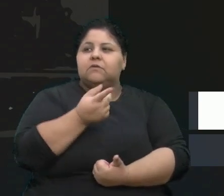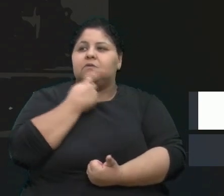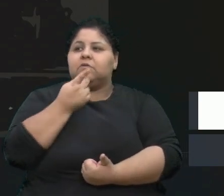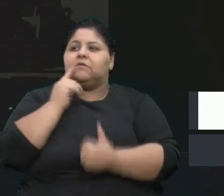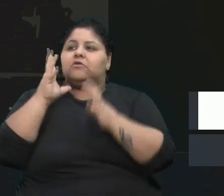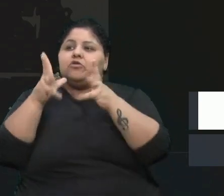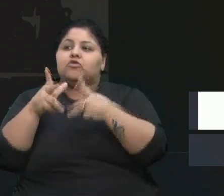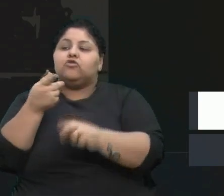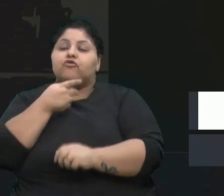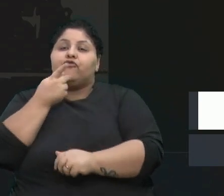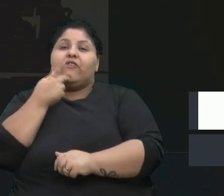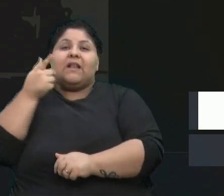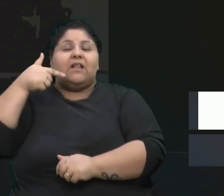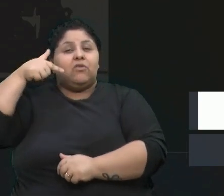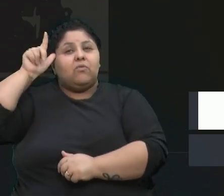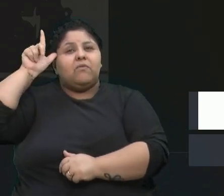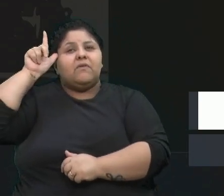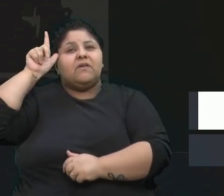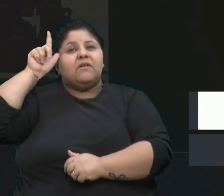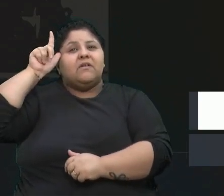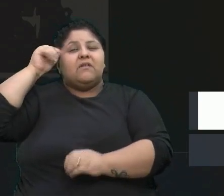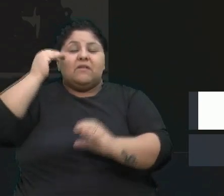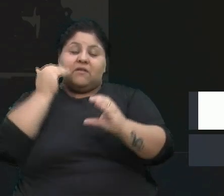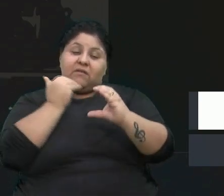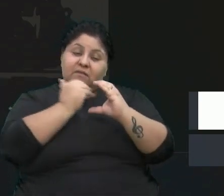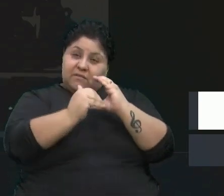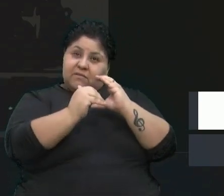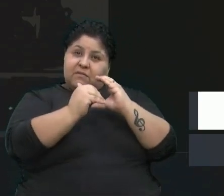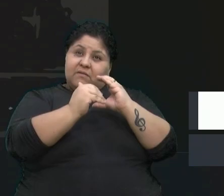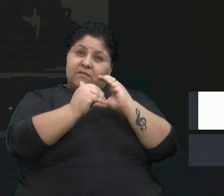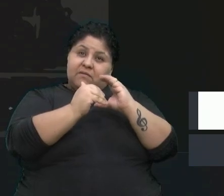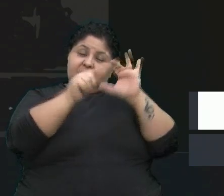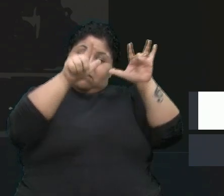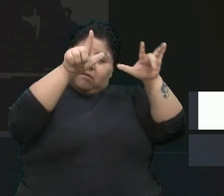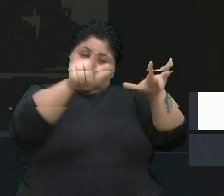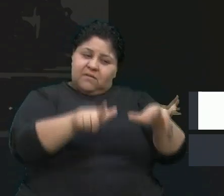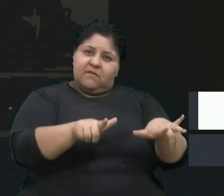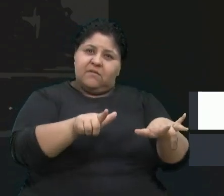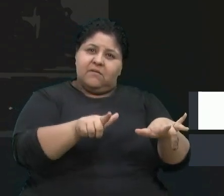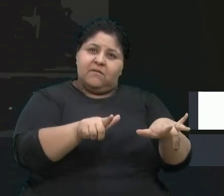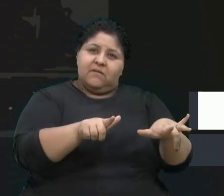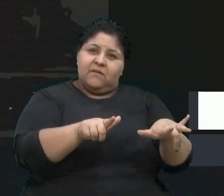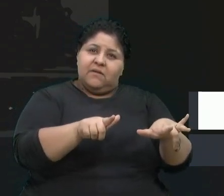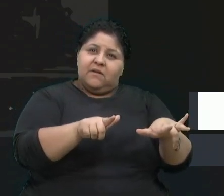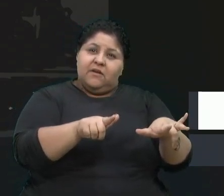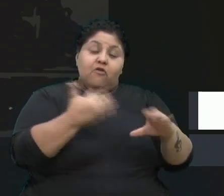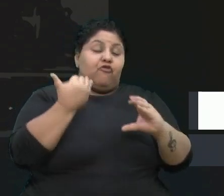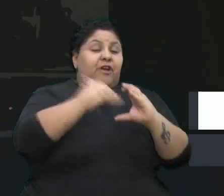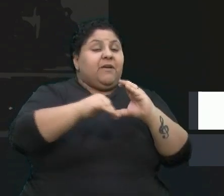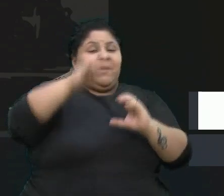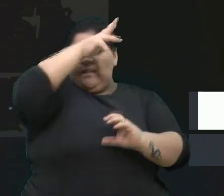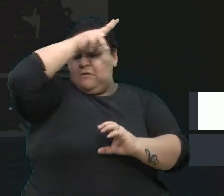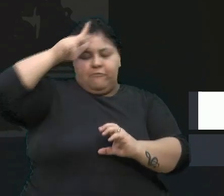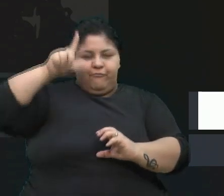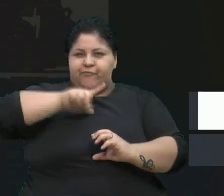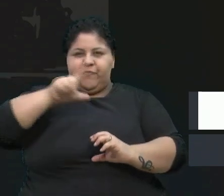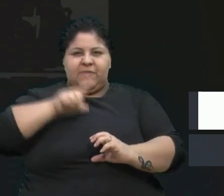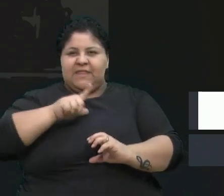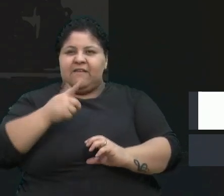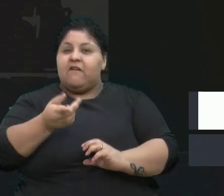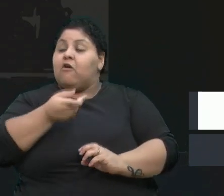foi falado ontem foi encaminhado pelo nosso gabinete para a prefeitura. Não teve uma fala que eu